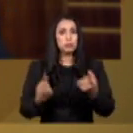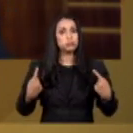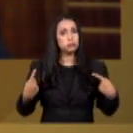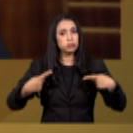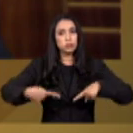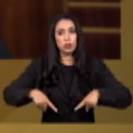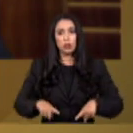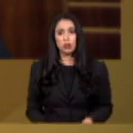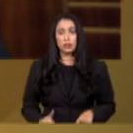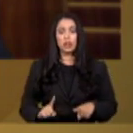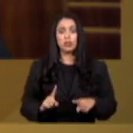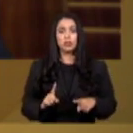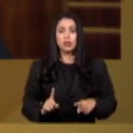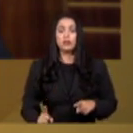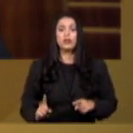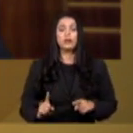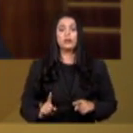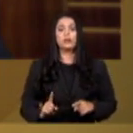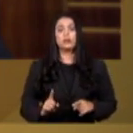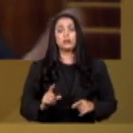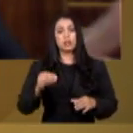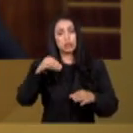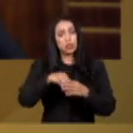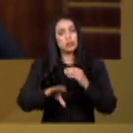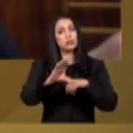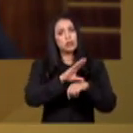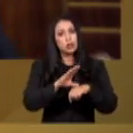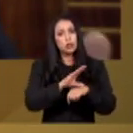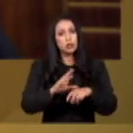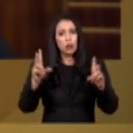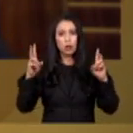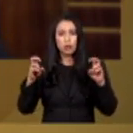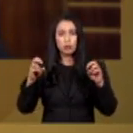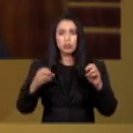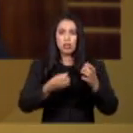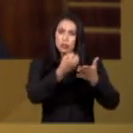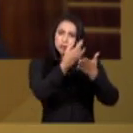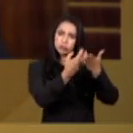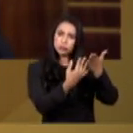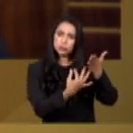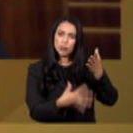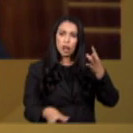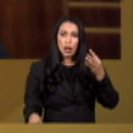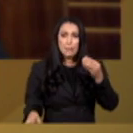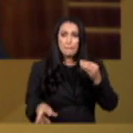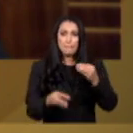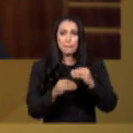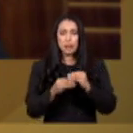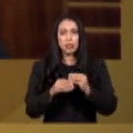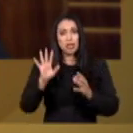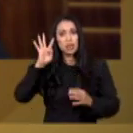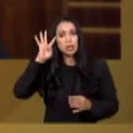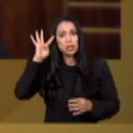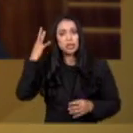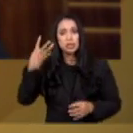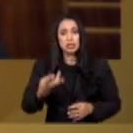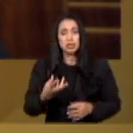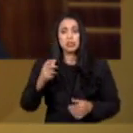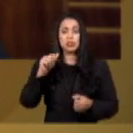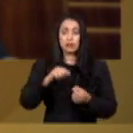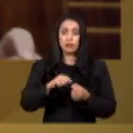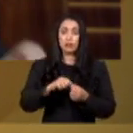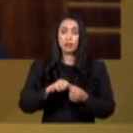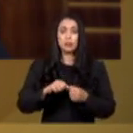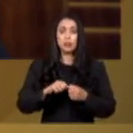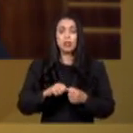incompatível com a ordem hospital pela francesa ementa decisão proferida pelo ministro